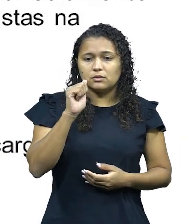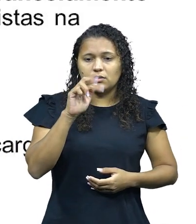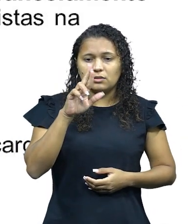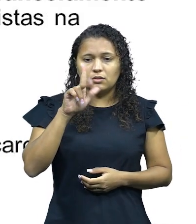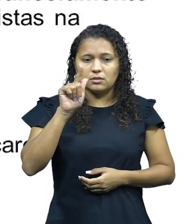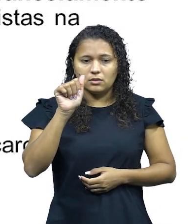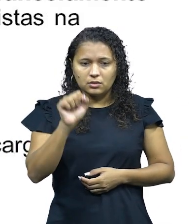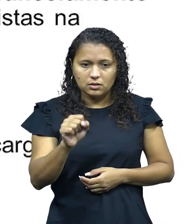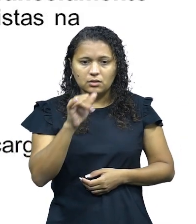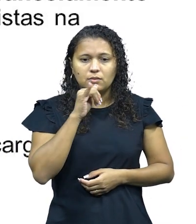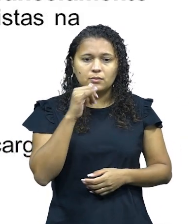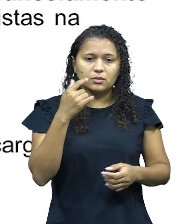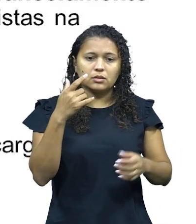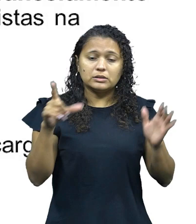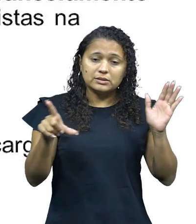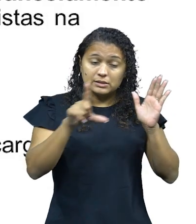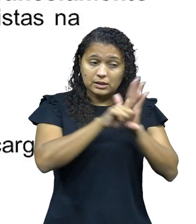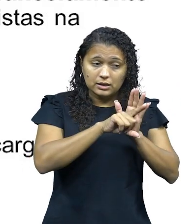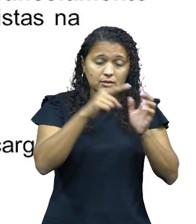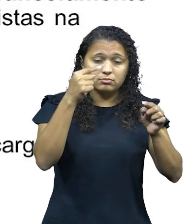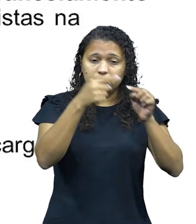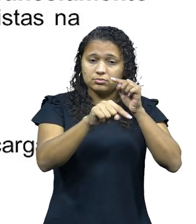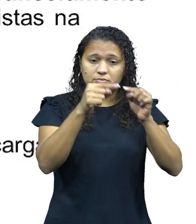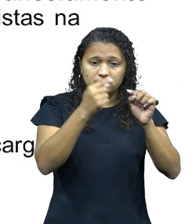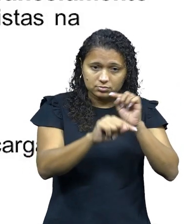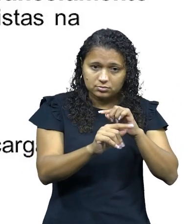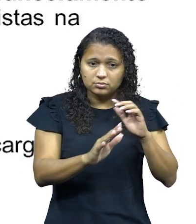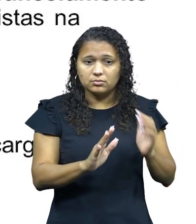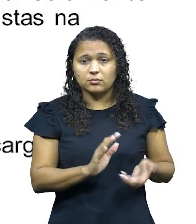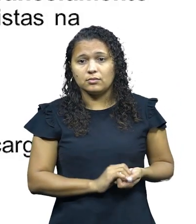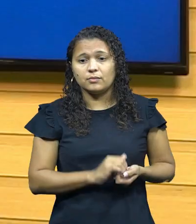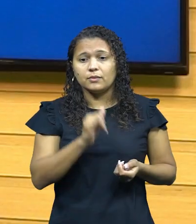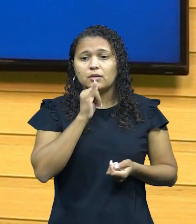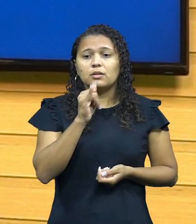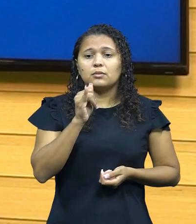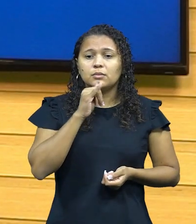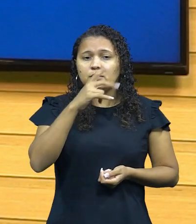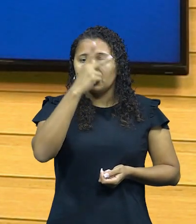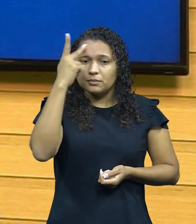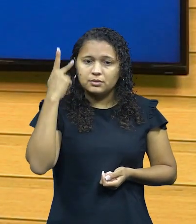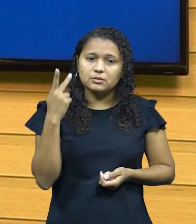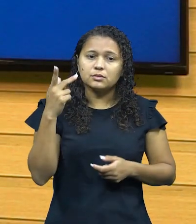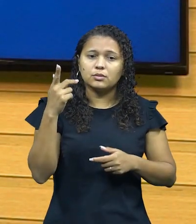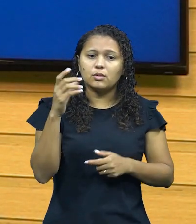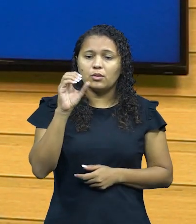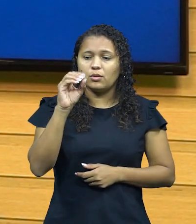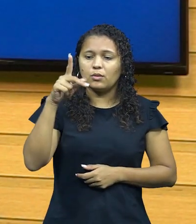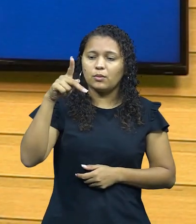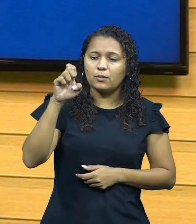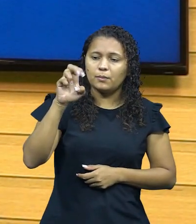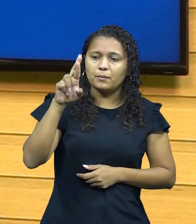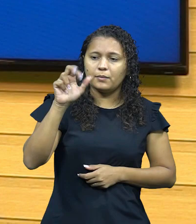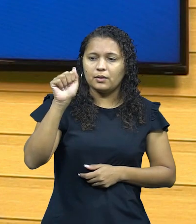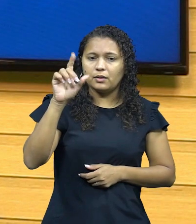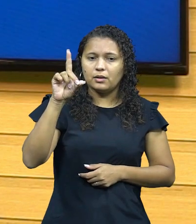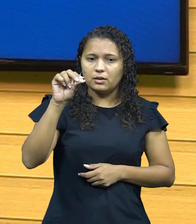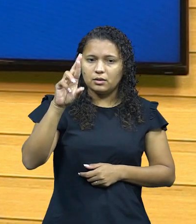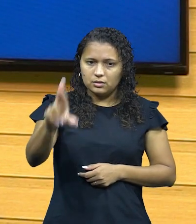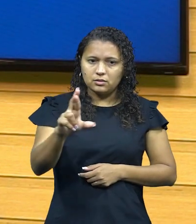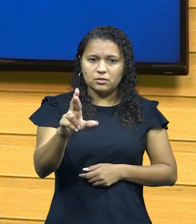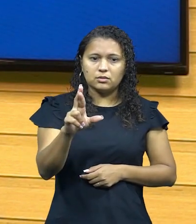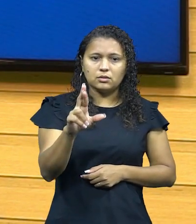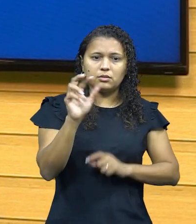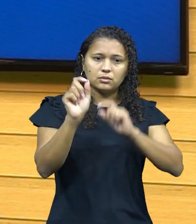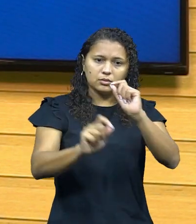de carga e descarga em desacordo com a legislação vigente. O operador portuário, ele